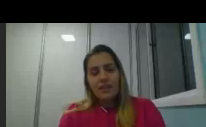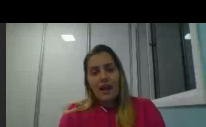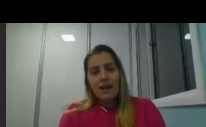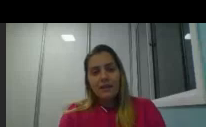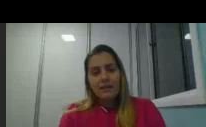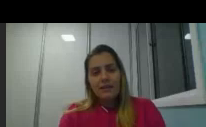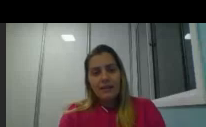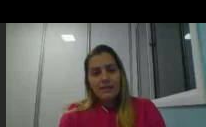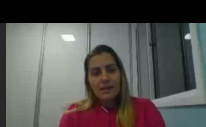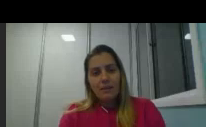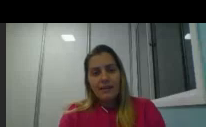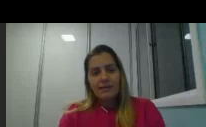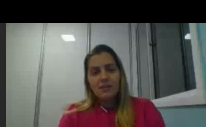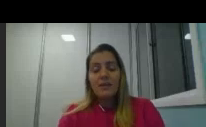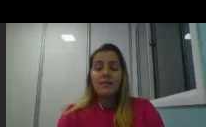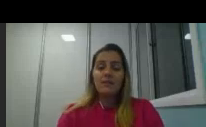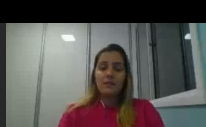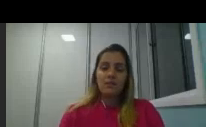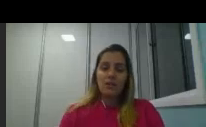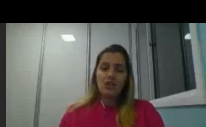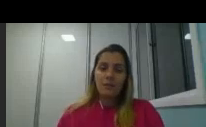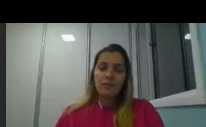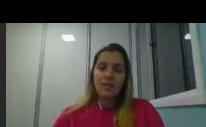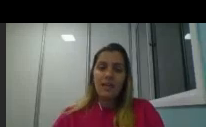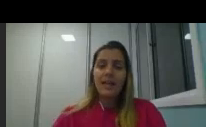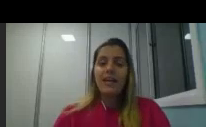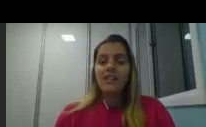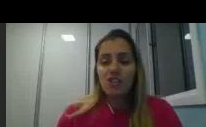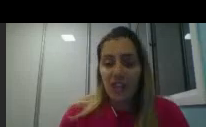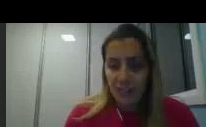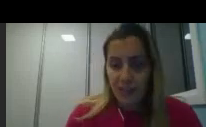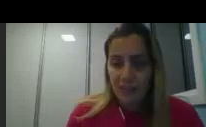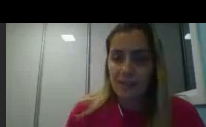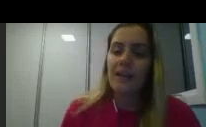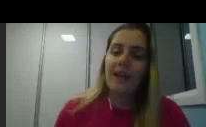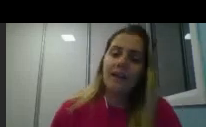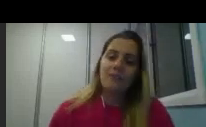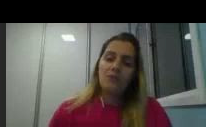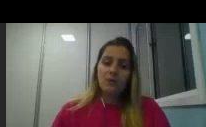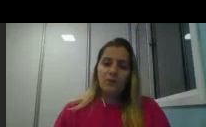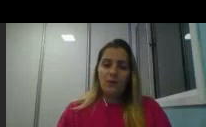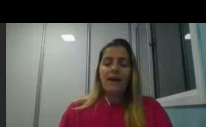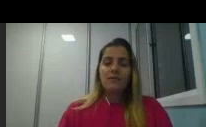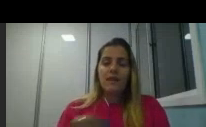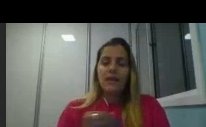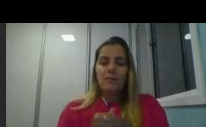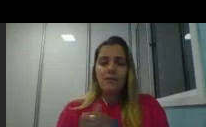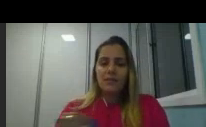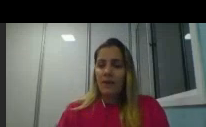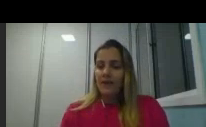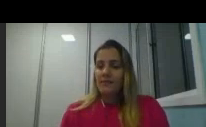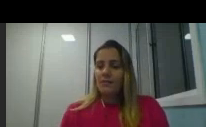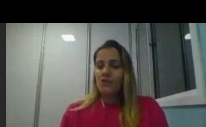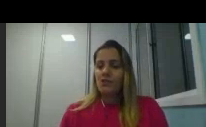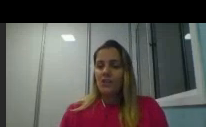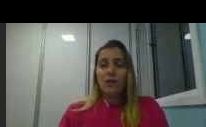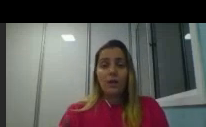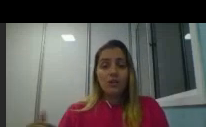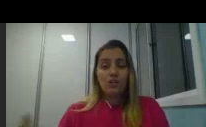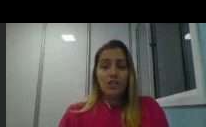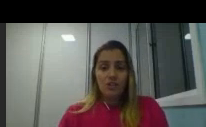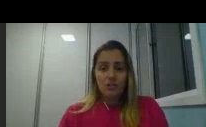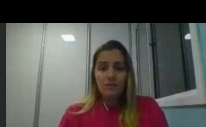sequências de DNA, e essas sequências específicas nós chamamos de genes, né, que vão ser formados aí por